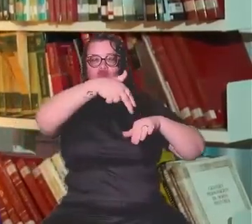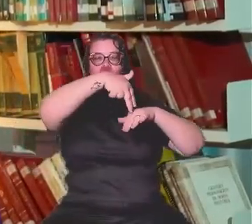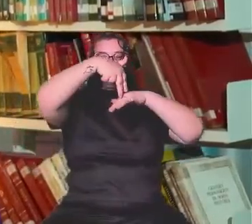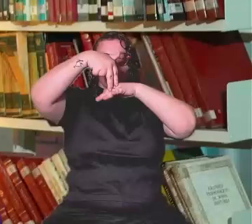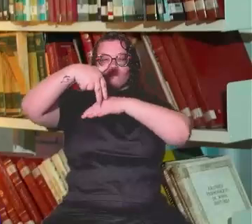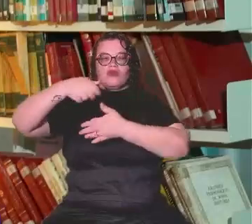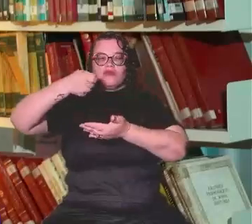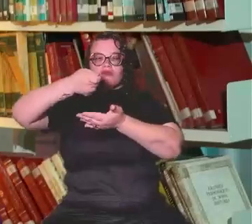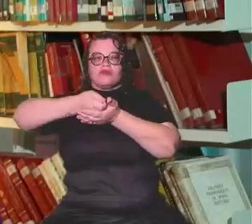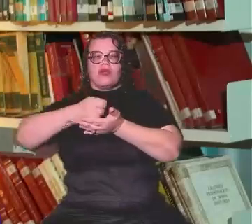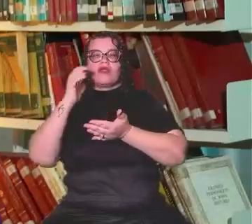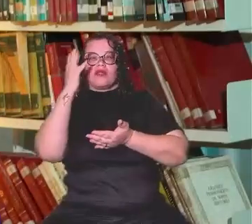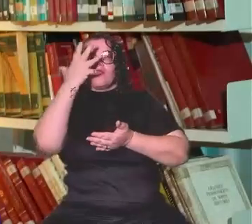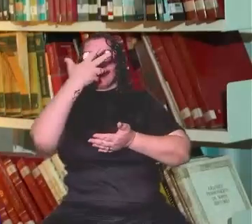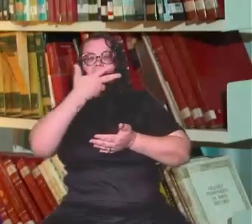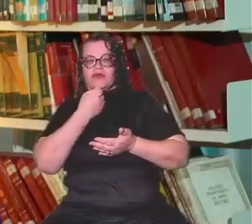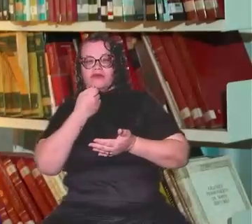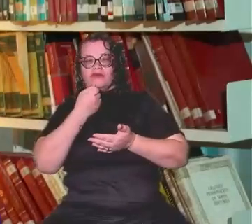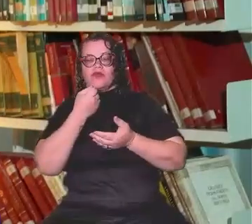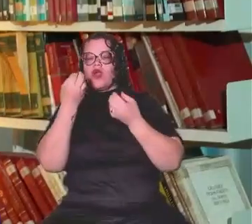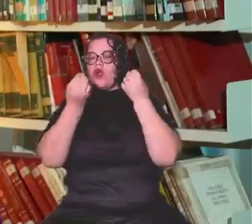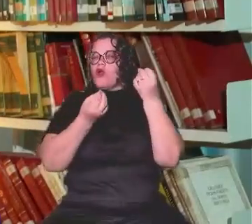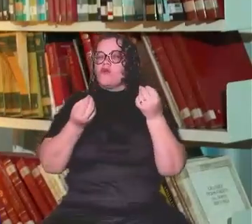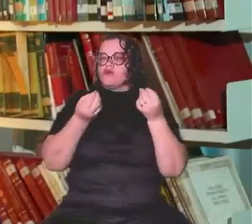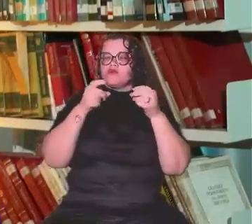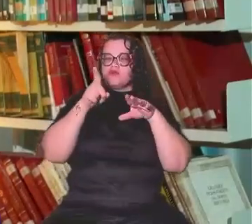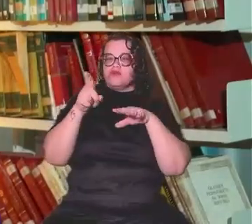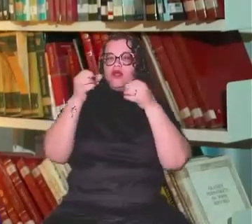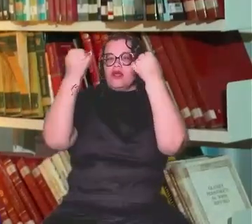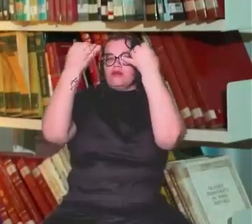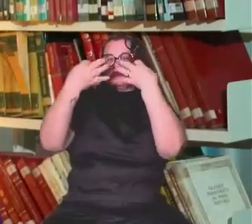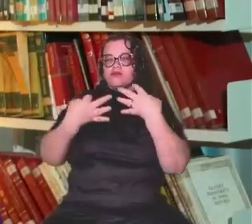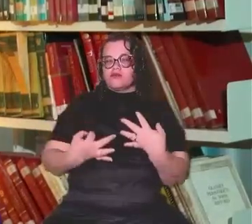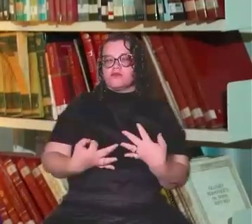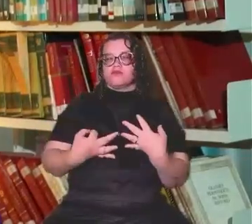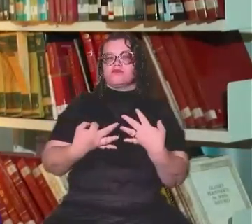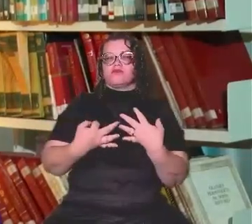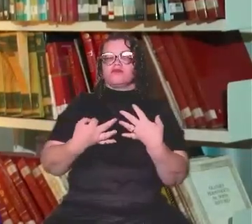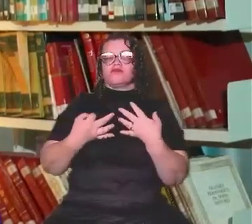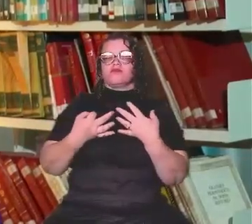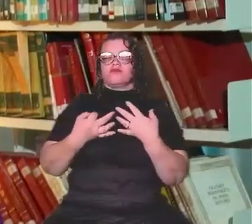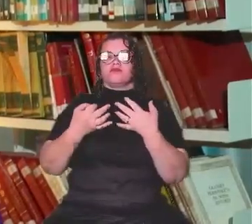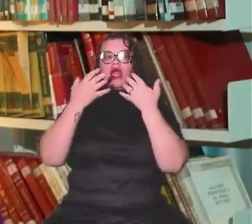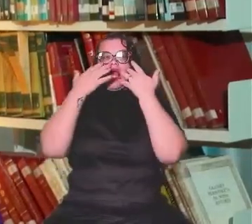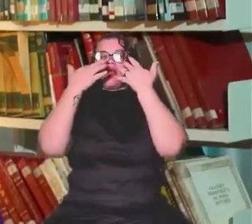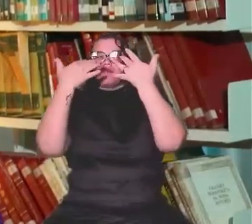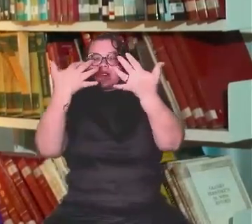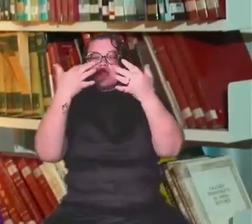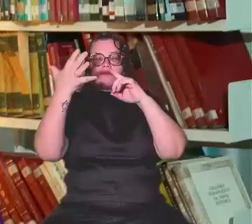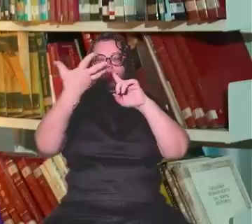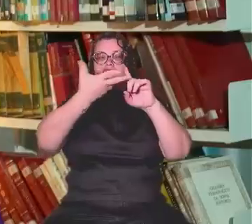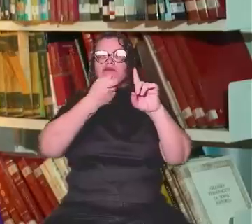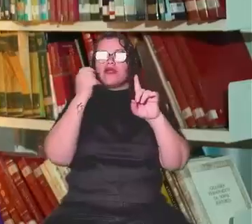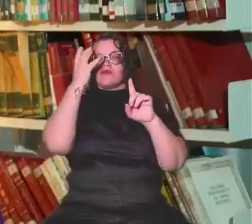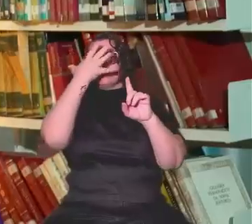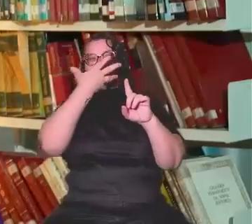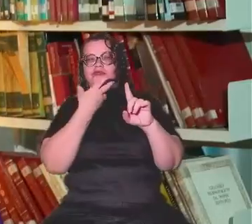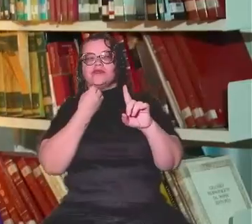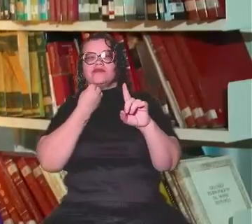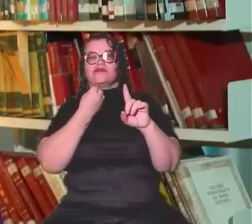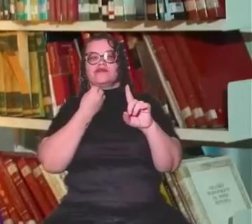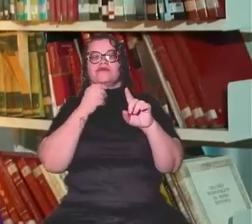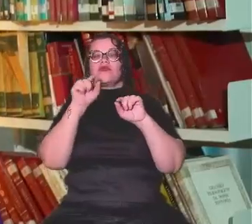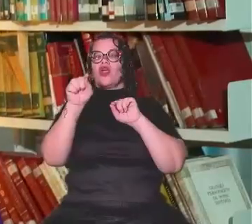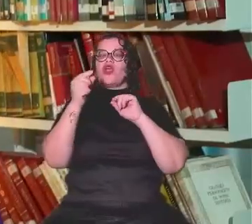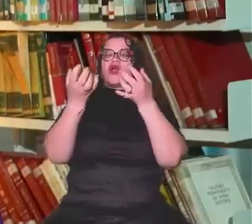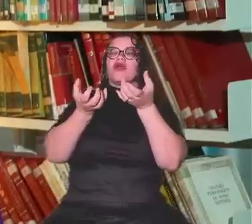Mas também é belo. E quando você falou, e da forma que você falou, o brilho que você traz da sua arte é belo, tem beleza. E